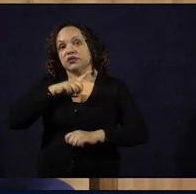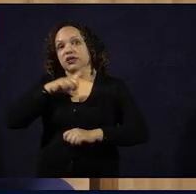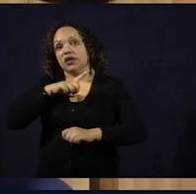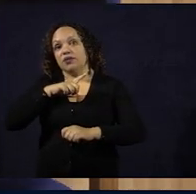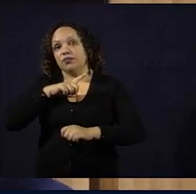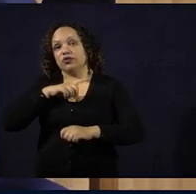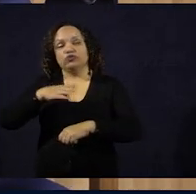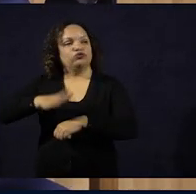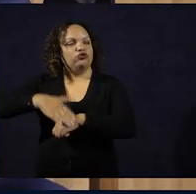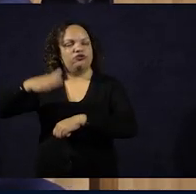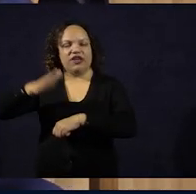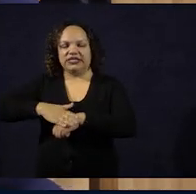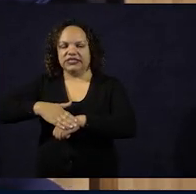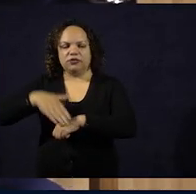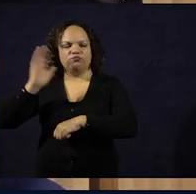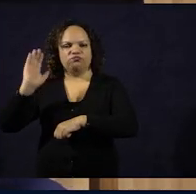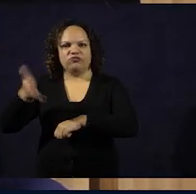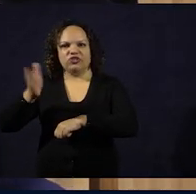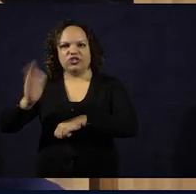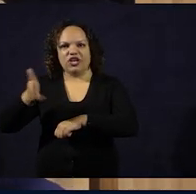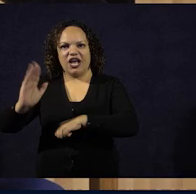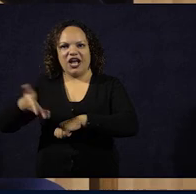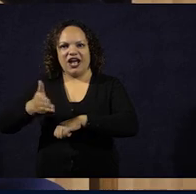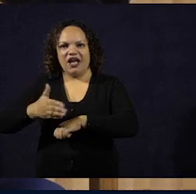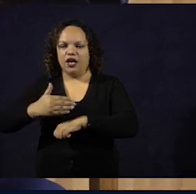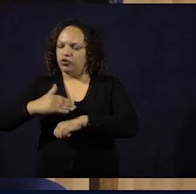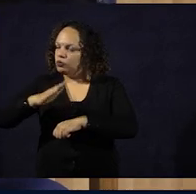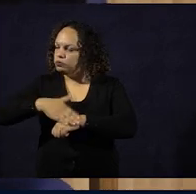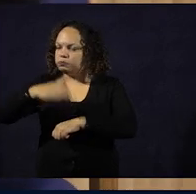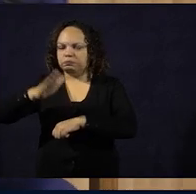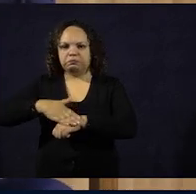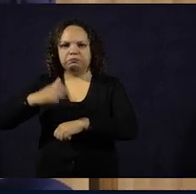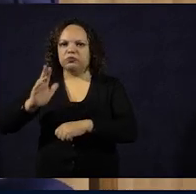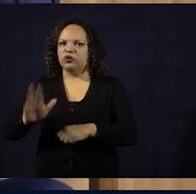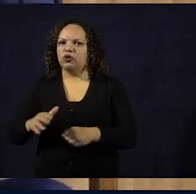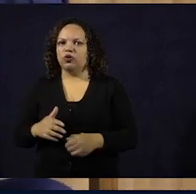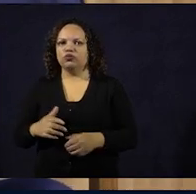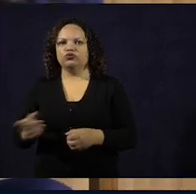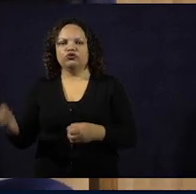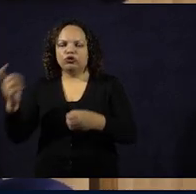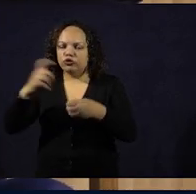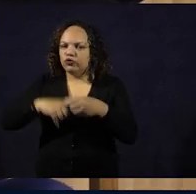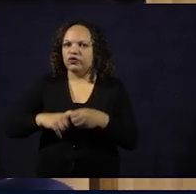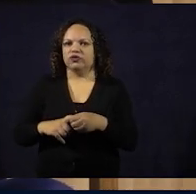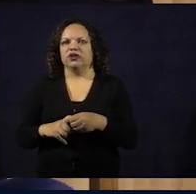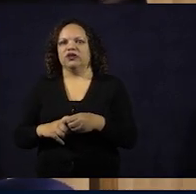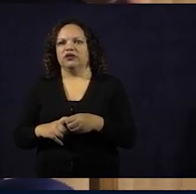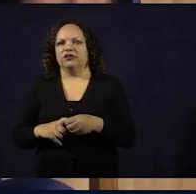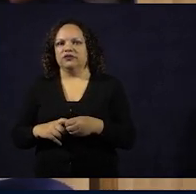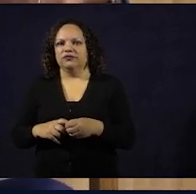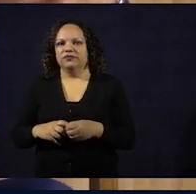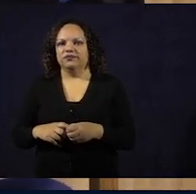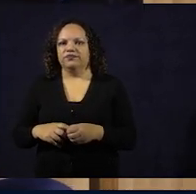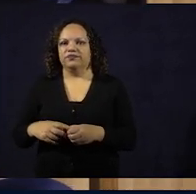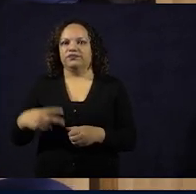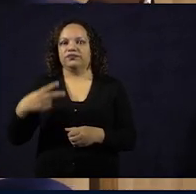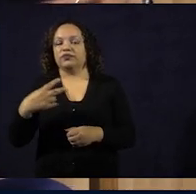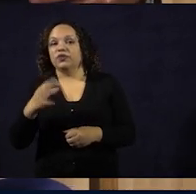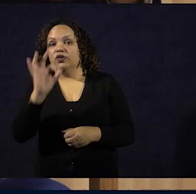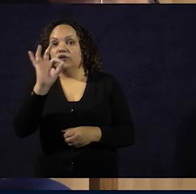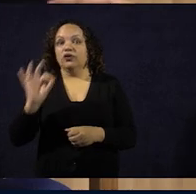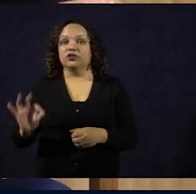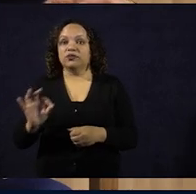de fazer nós já fizemos é só o curso normal das coisas de voltar para o juro fase e passar